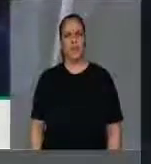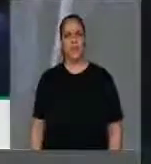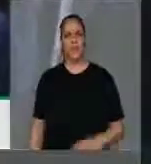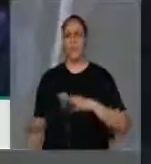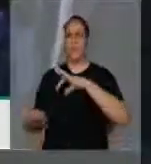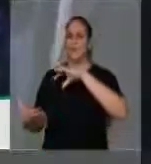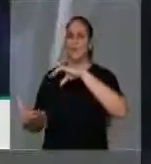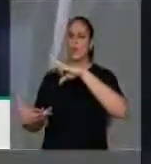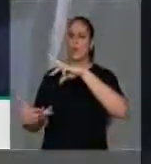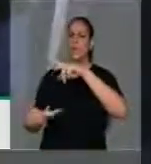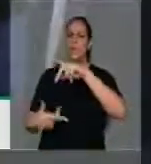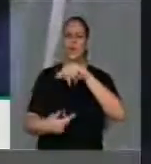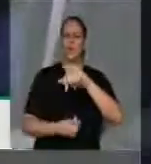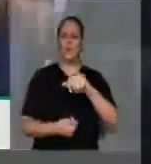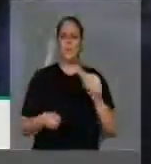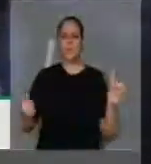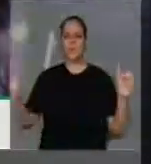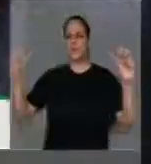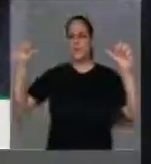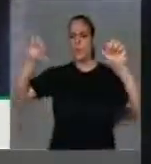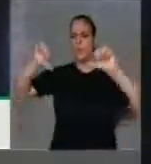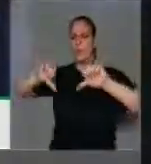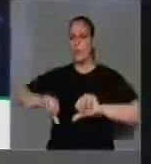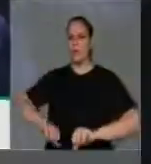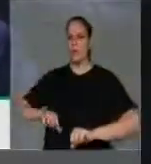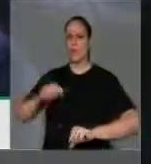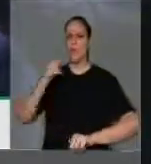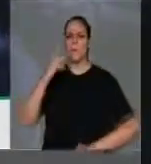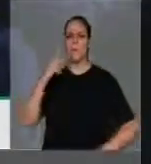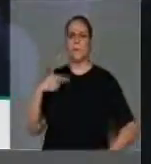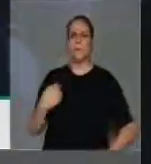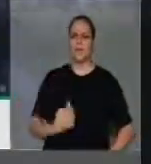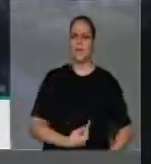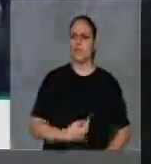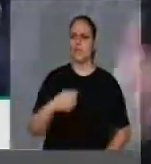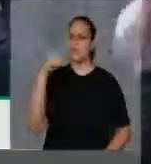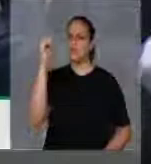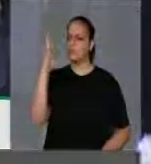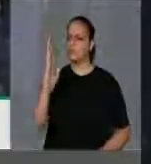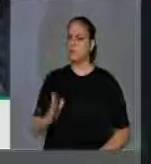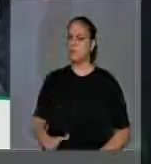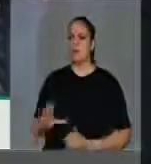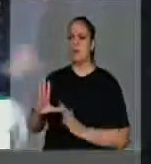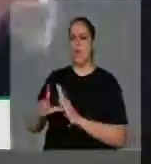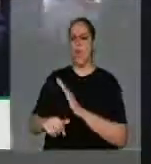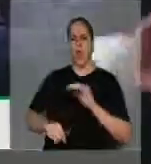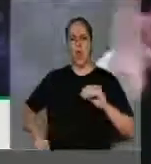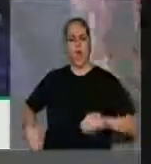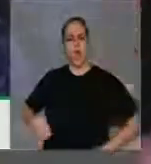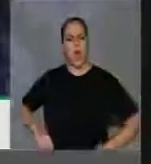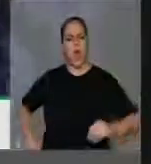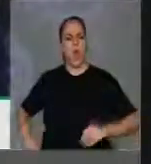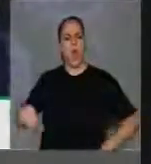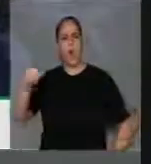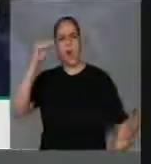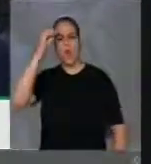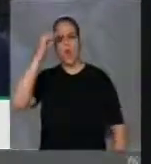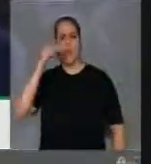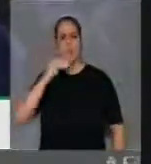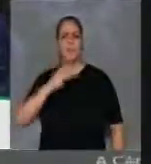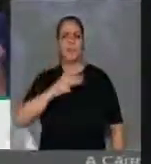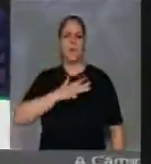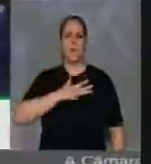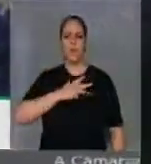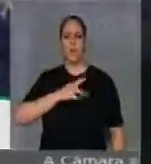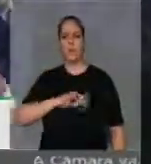está caindo, naufragando num mar de corrupção que herdamos aí do lulupetismo